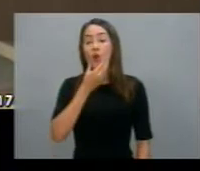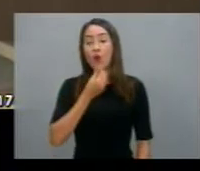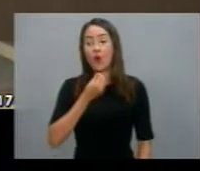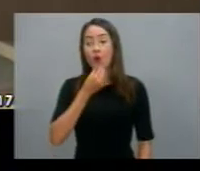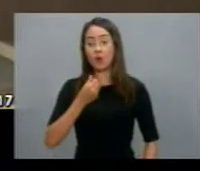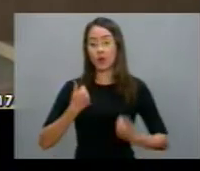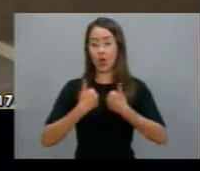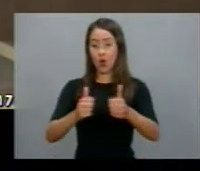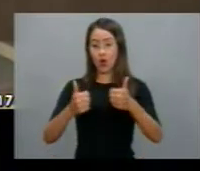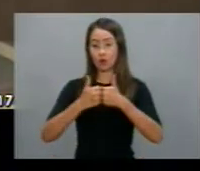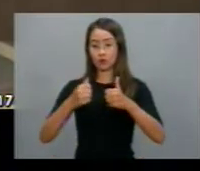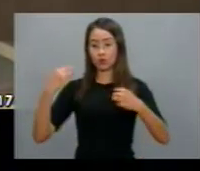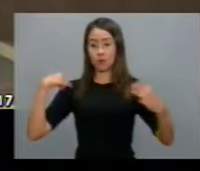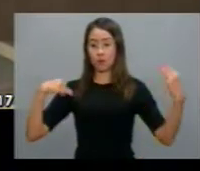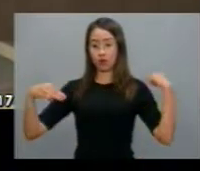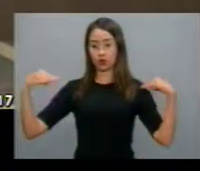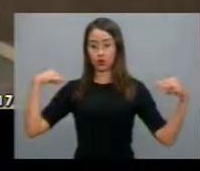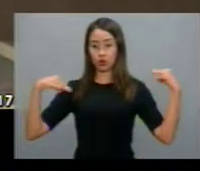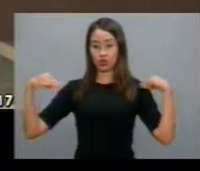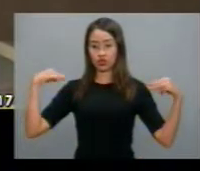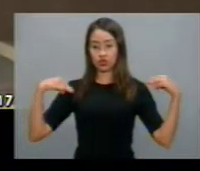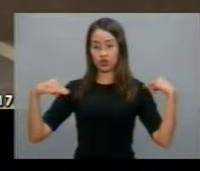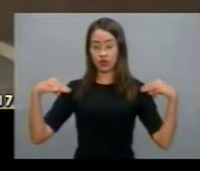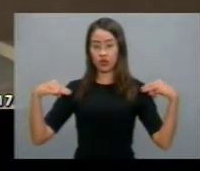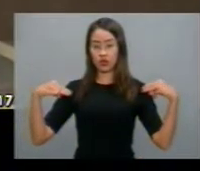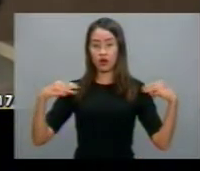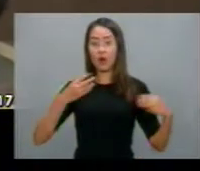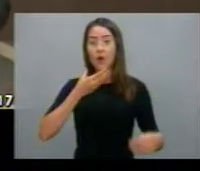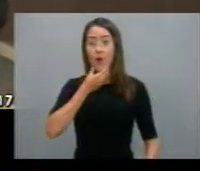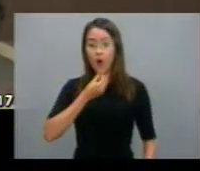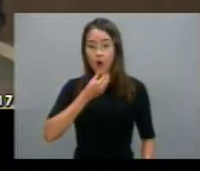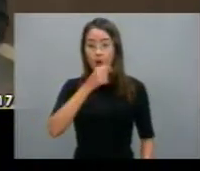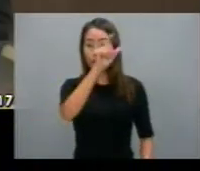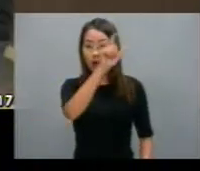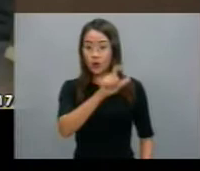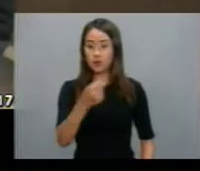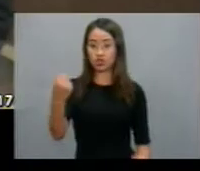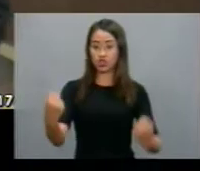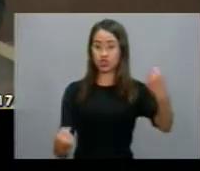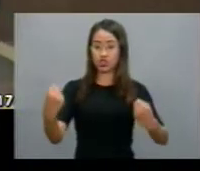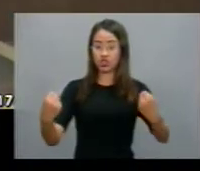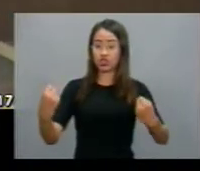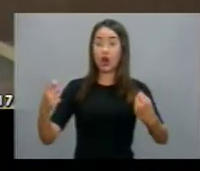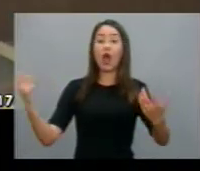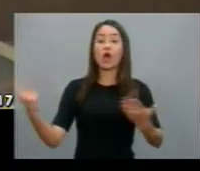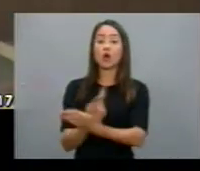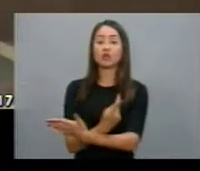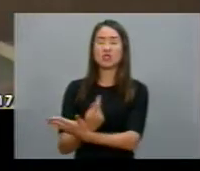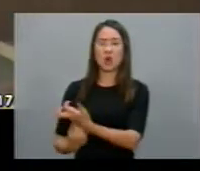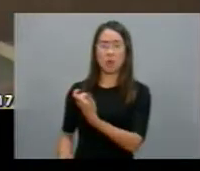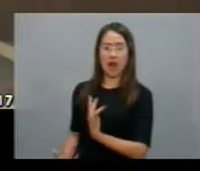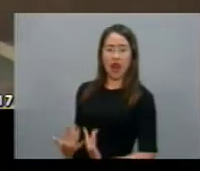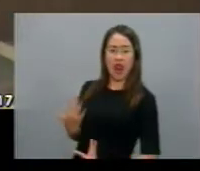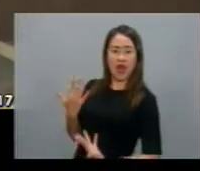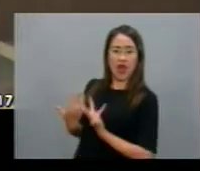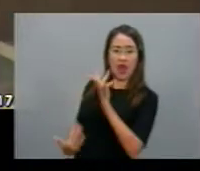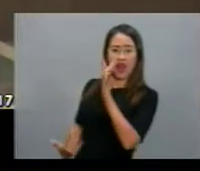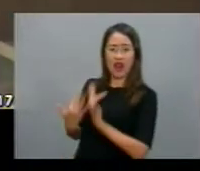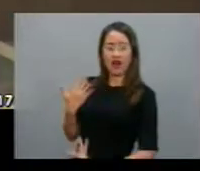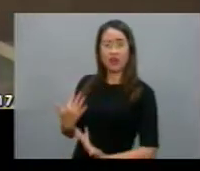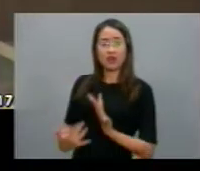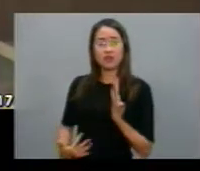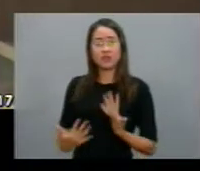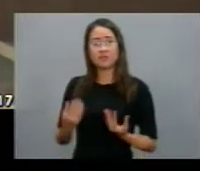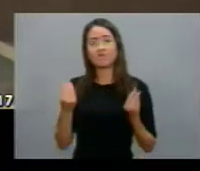teve 18% do seu corpo queimado. Me solidarizar também com a população de